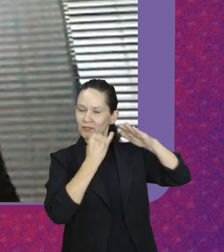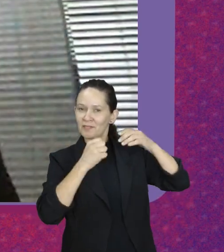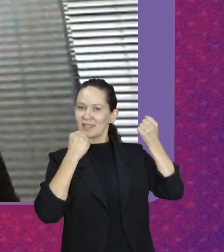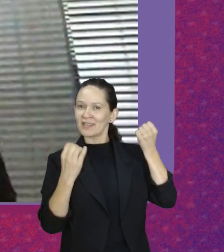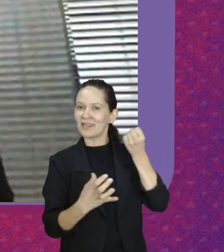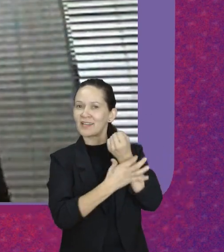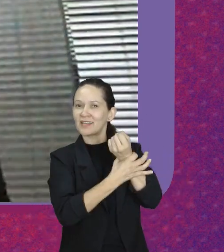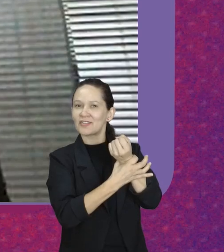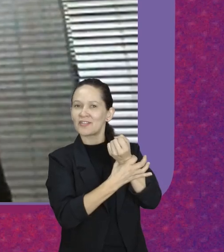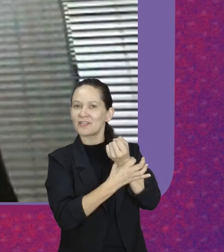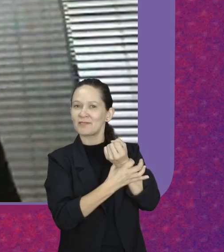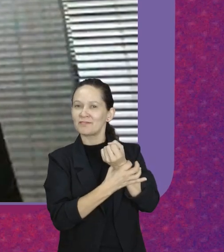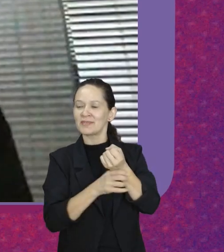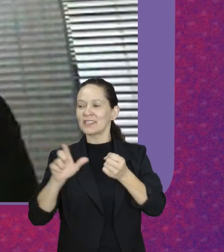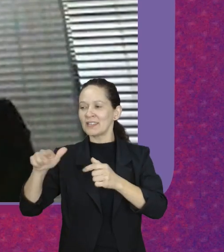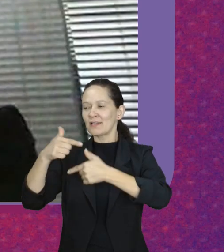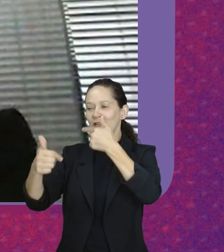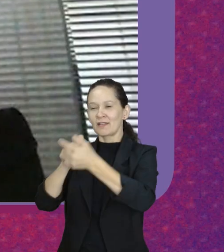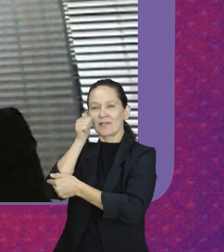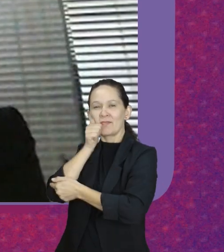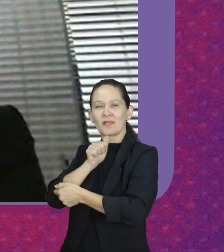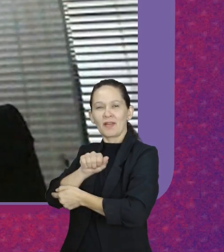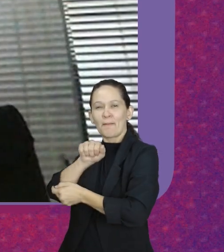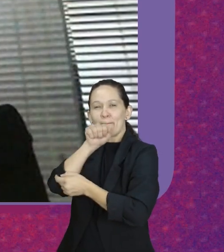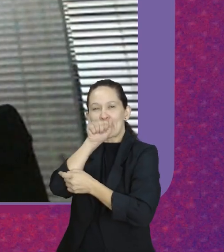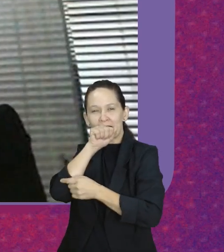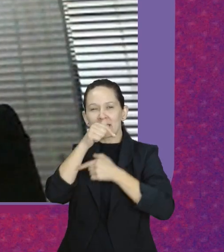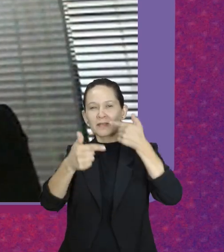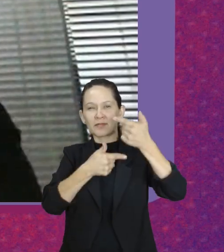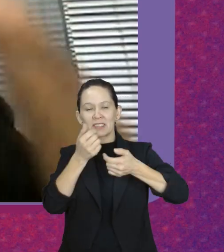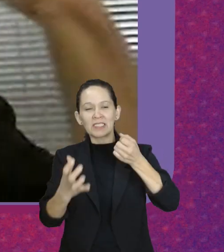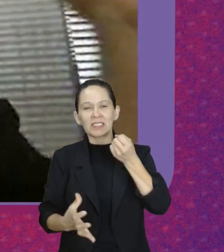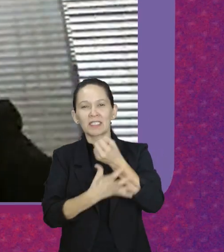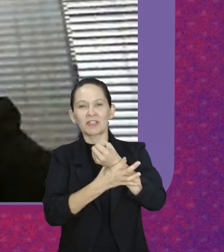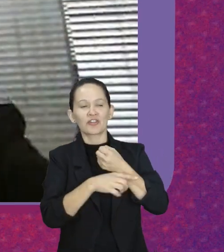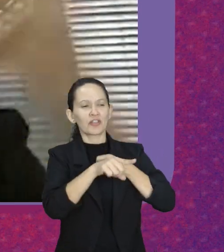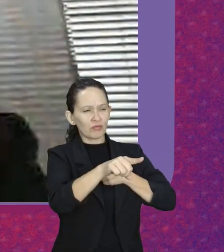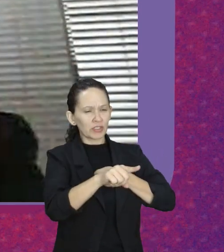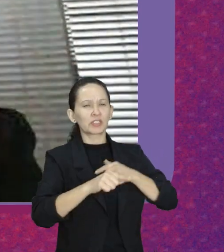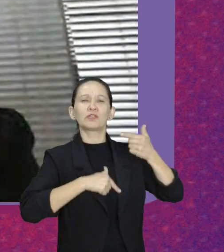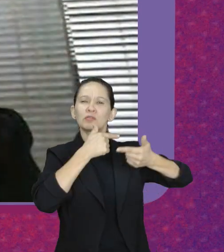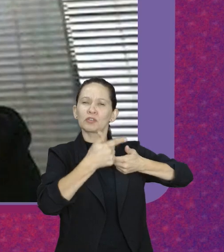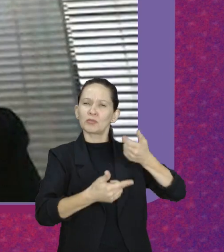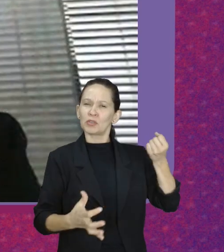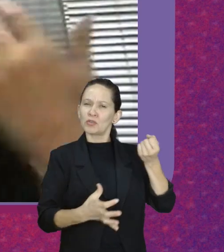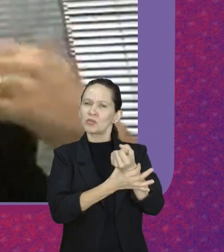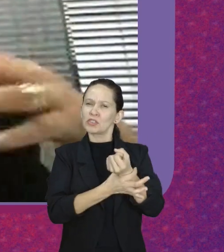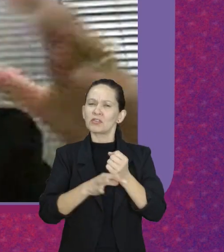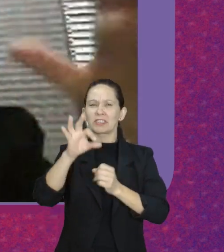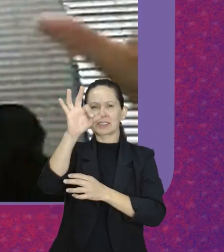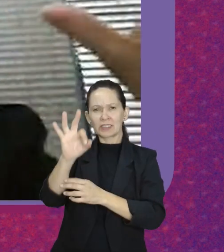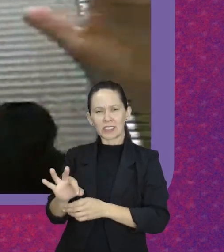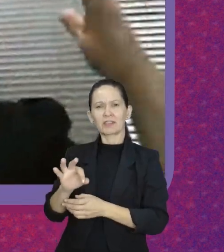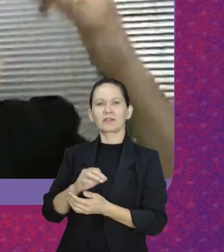para que a mãe trabalhadora, né, também exerça seu trabalho, né, com